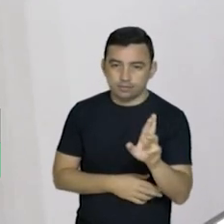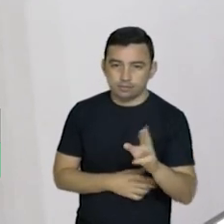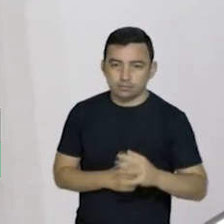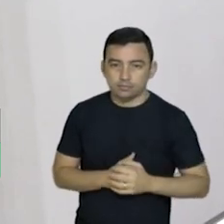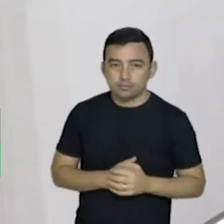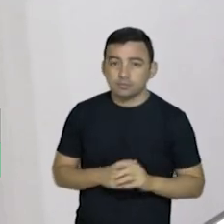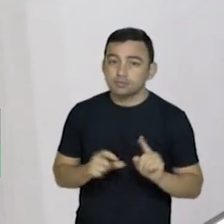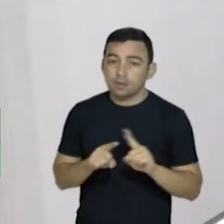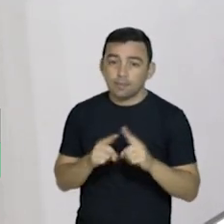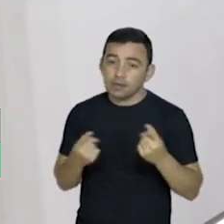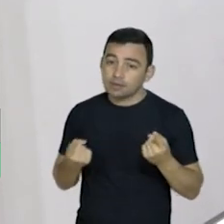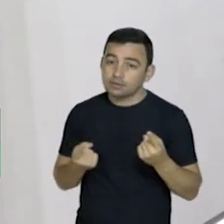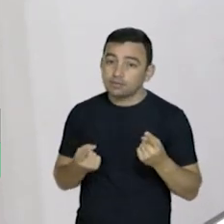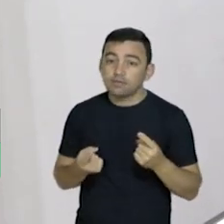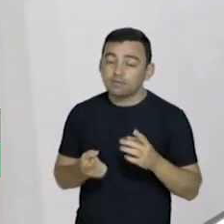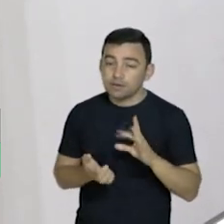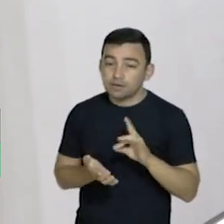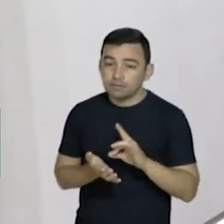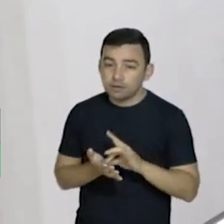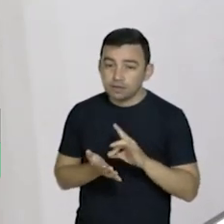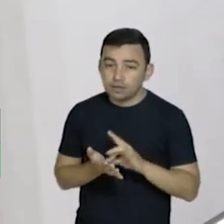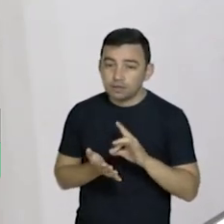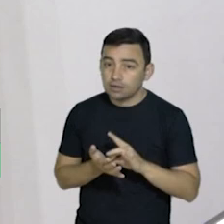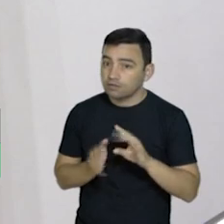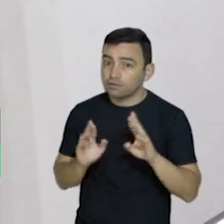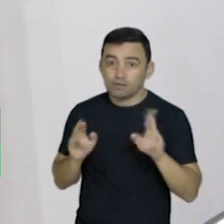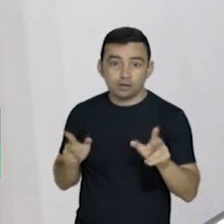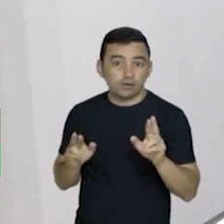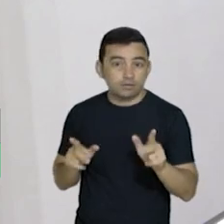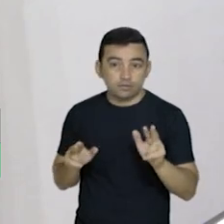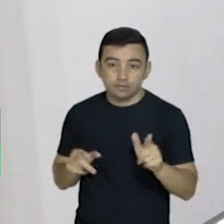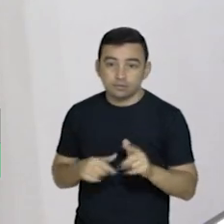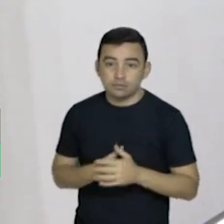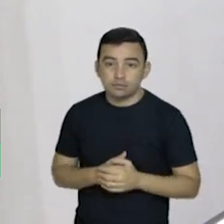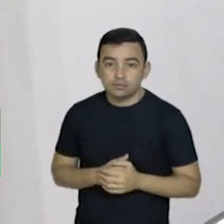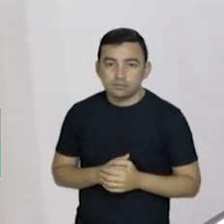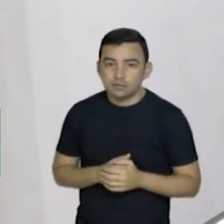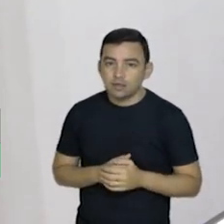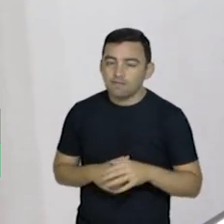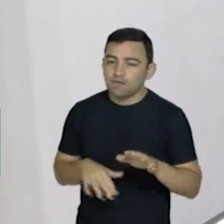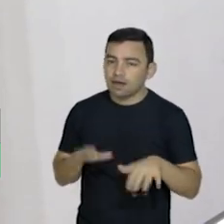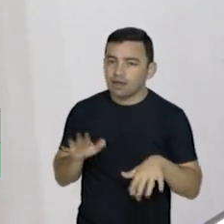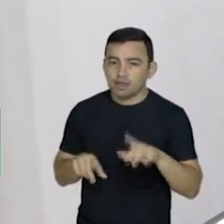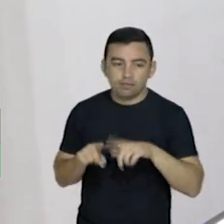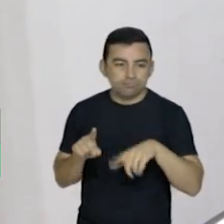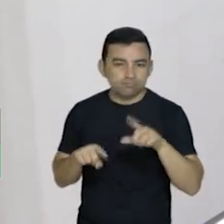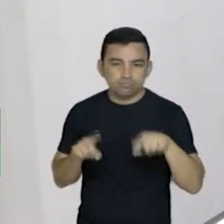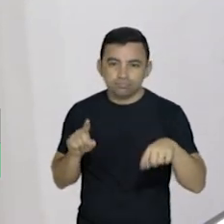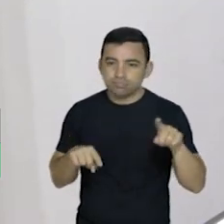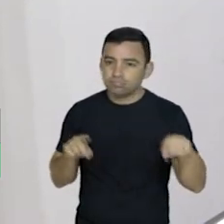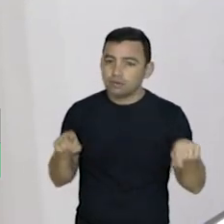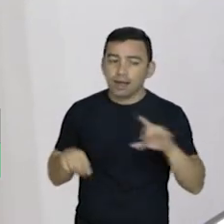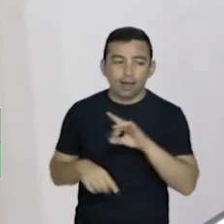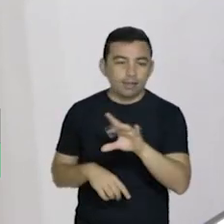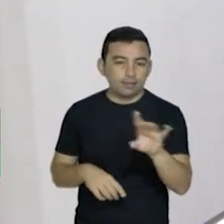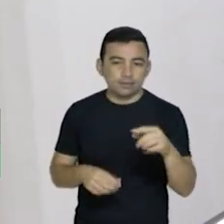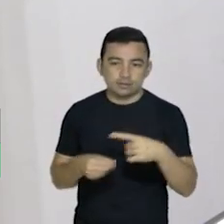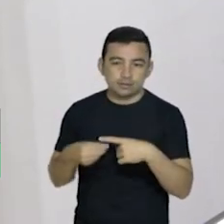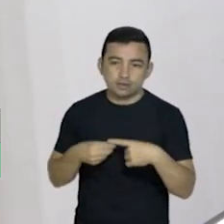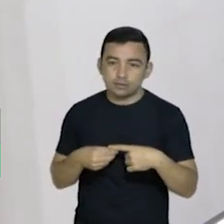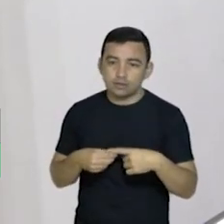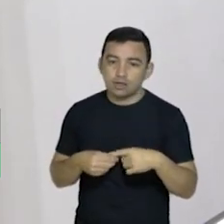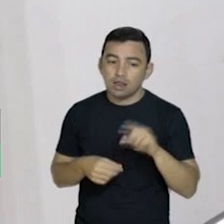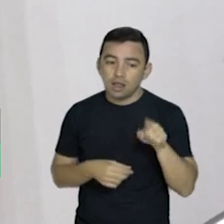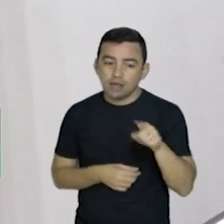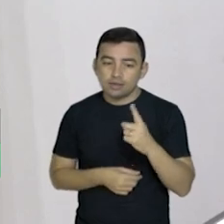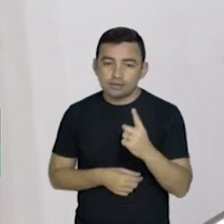Porém na prática a diferença é gritante e varia de cada cidade um município cobra